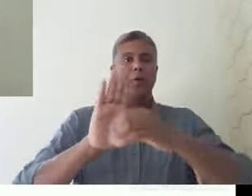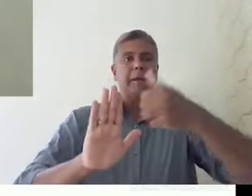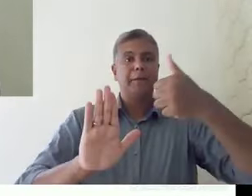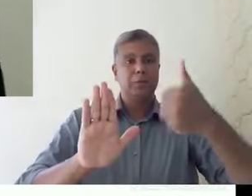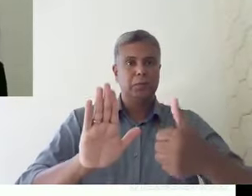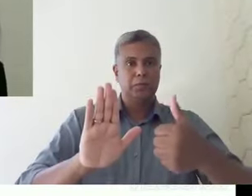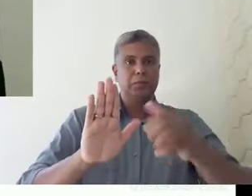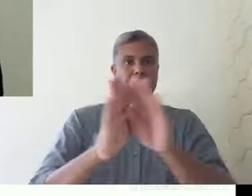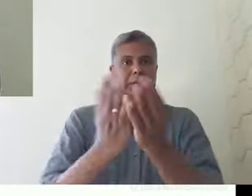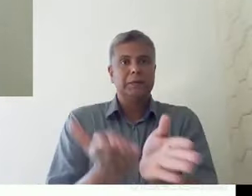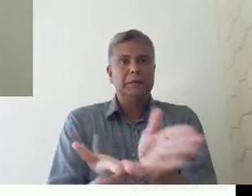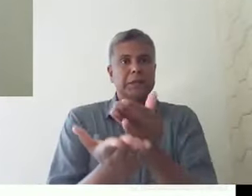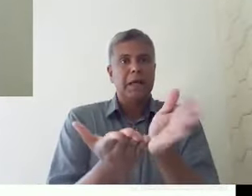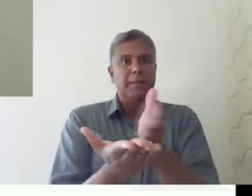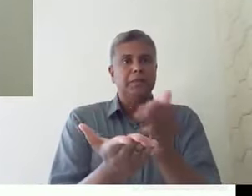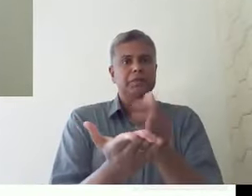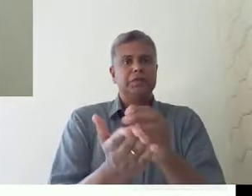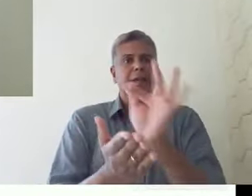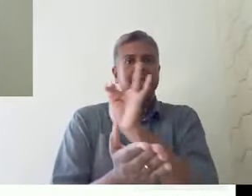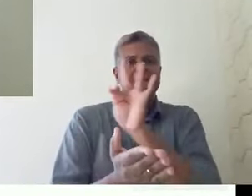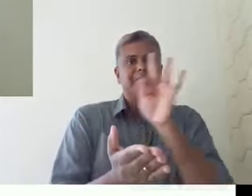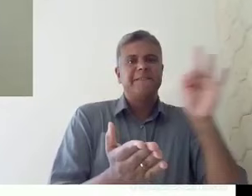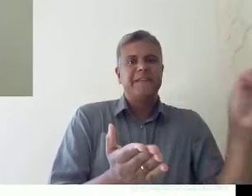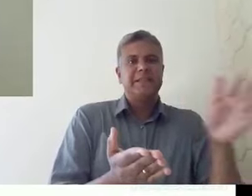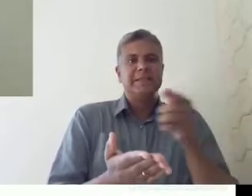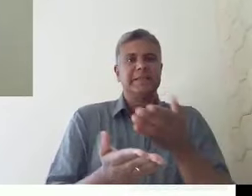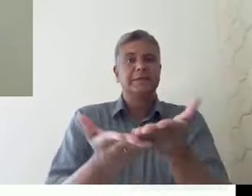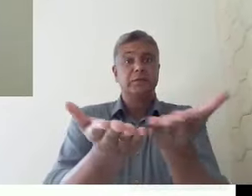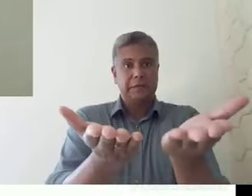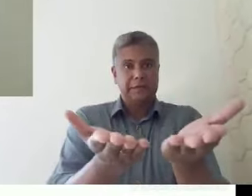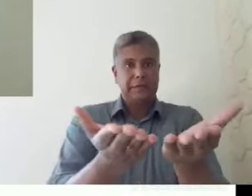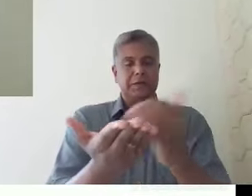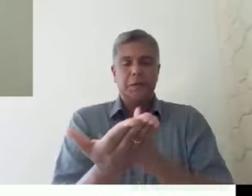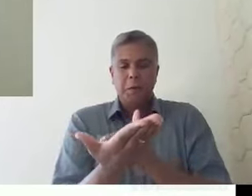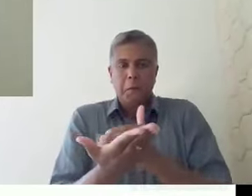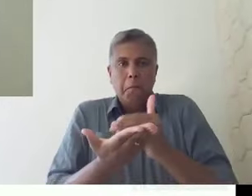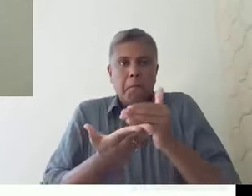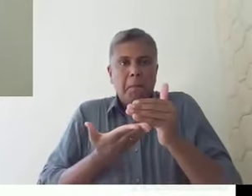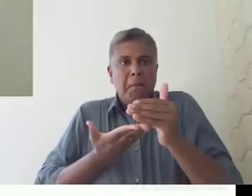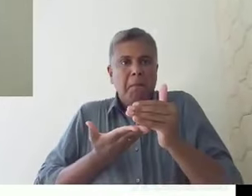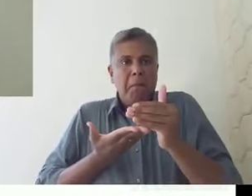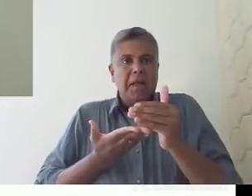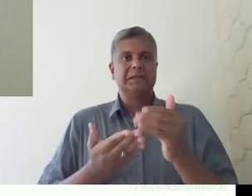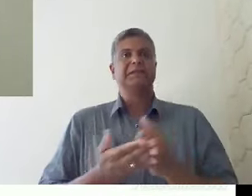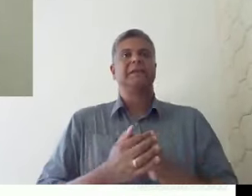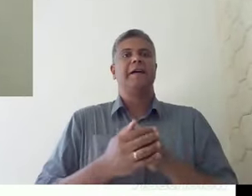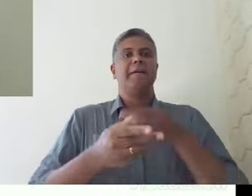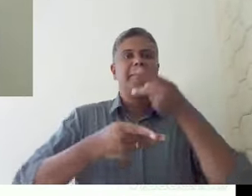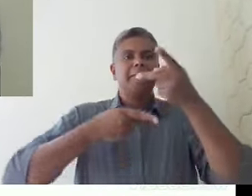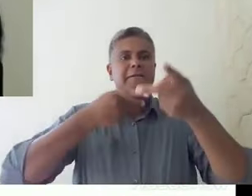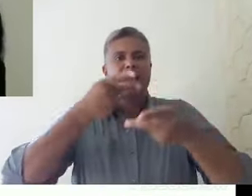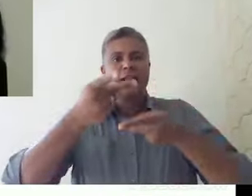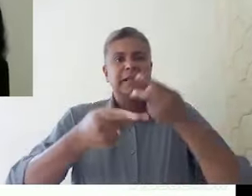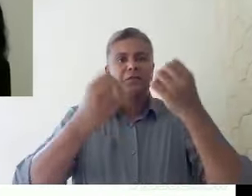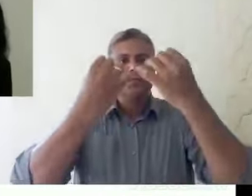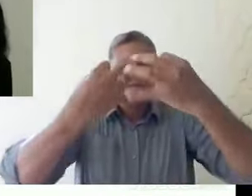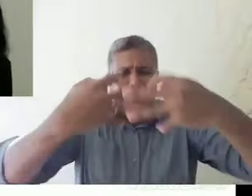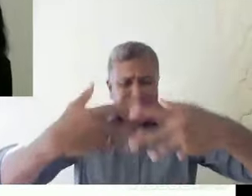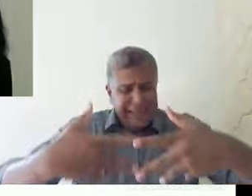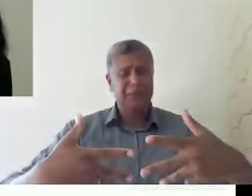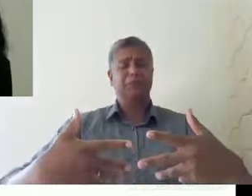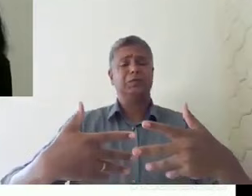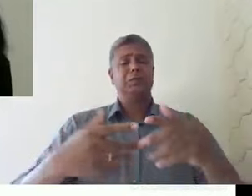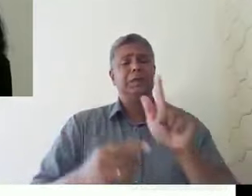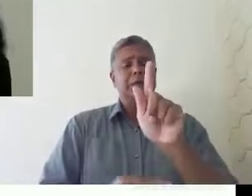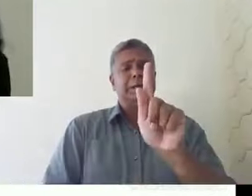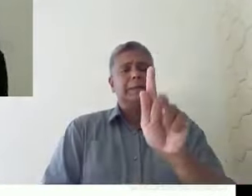Bom, o capítulo 1 da apostila de física de vocês ele começa falando sobre as